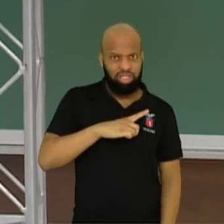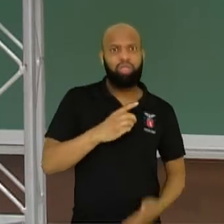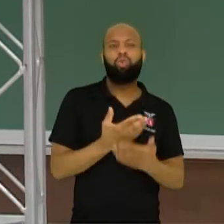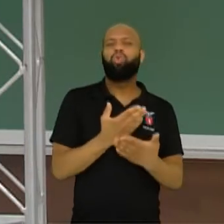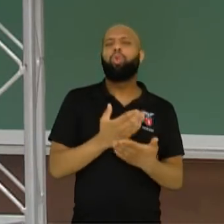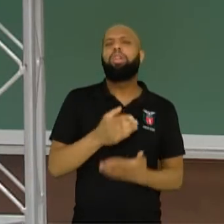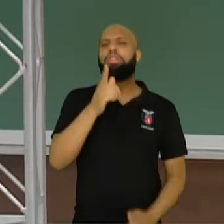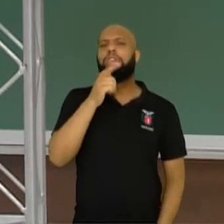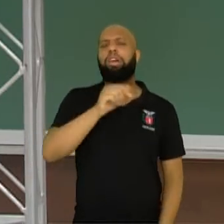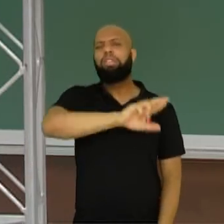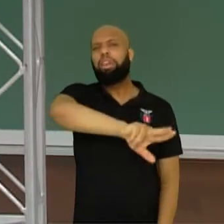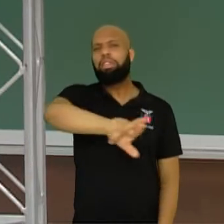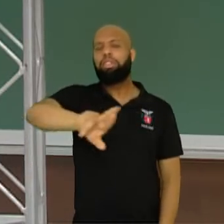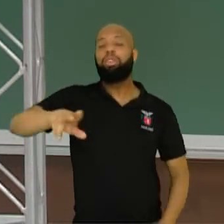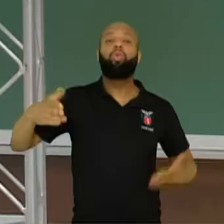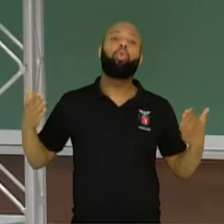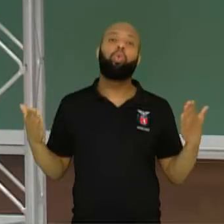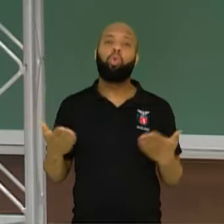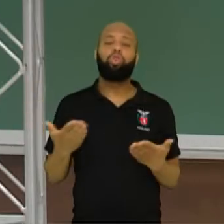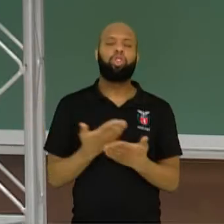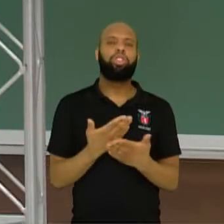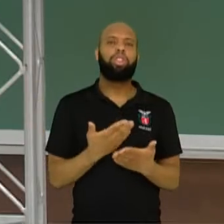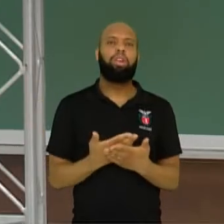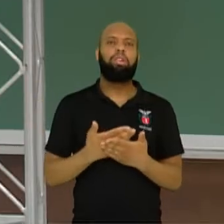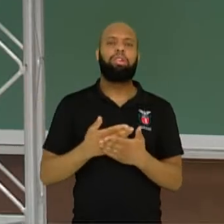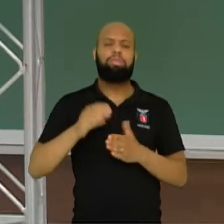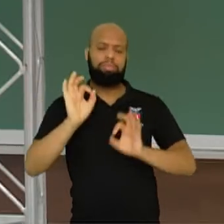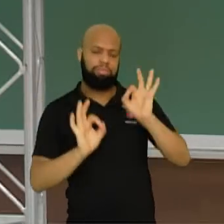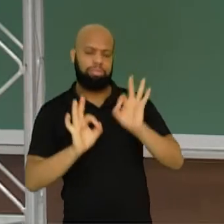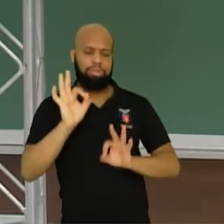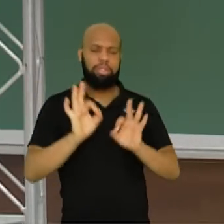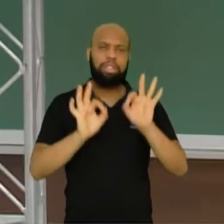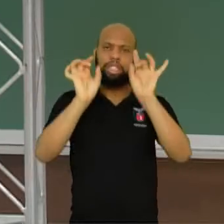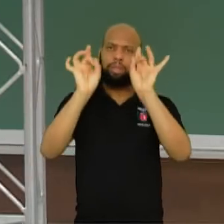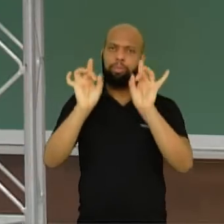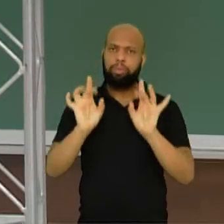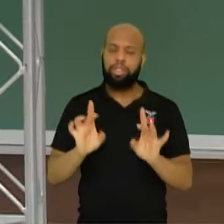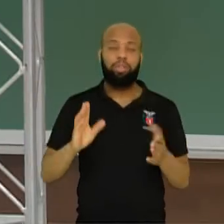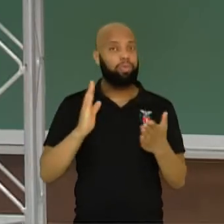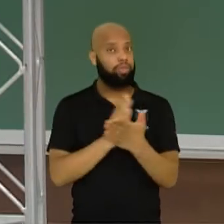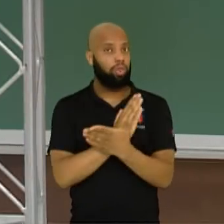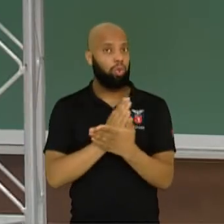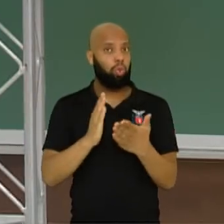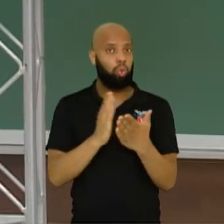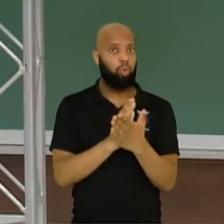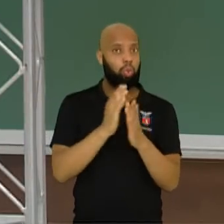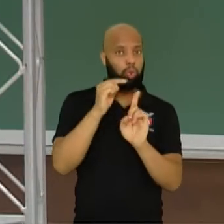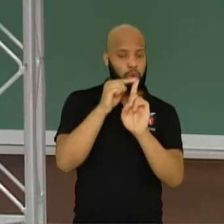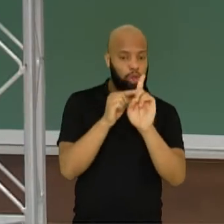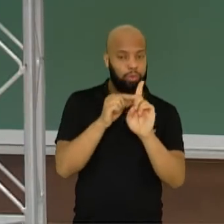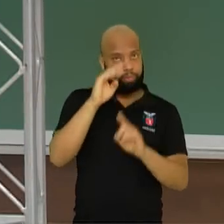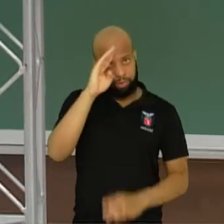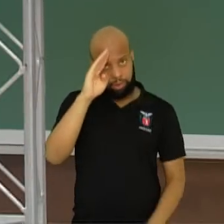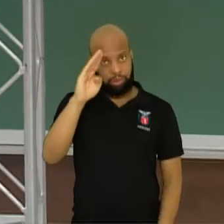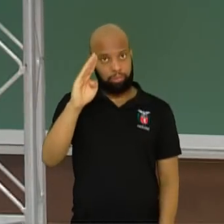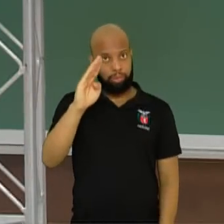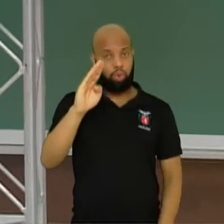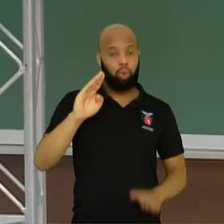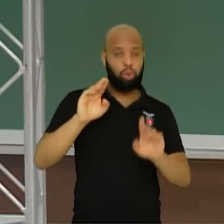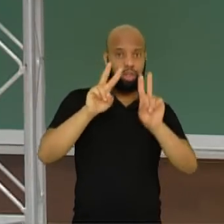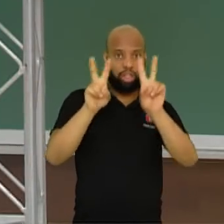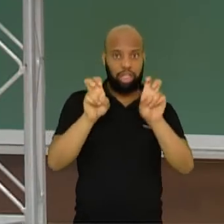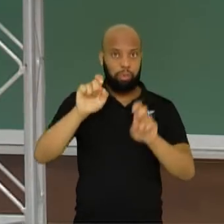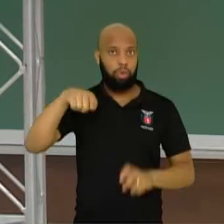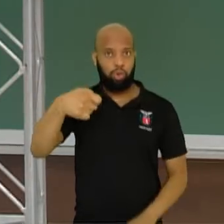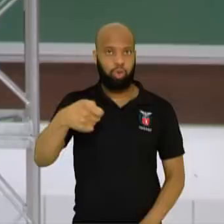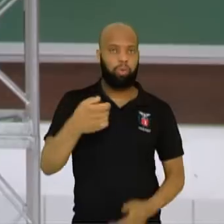sobre água. E na aula de hoje, eu preparei especialmente alguns pontos principais sobre a água. Mas antes de começar a nossa